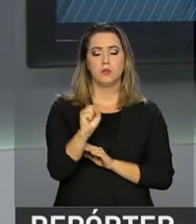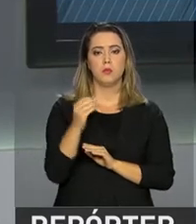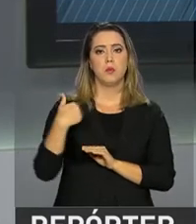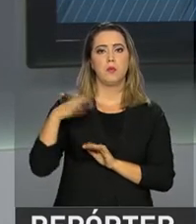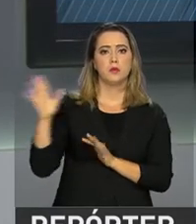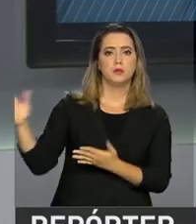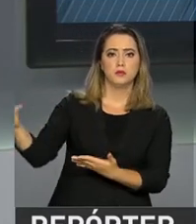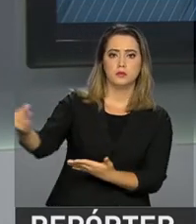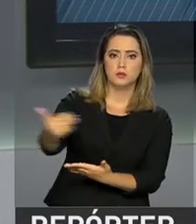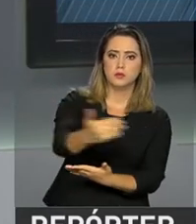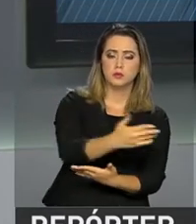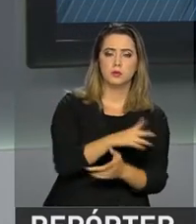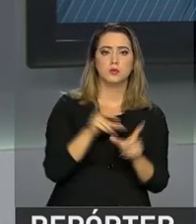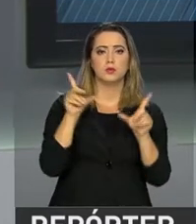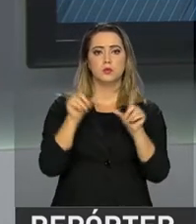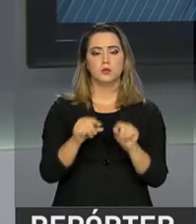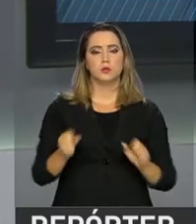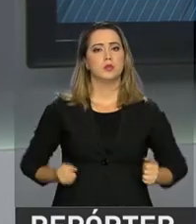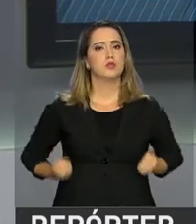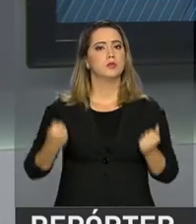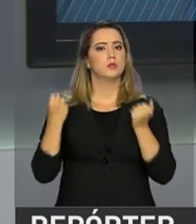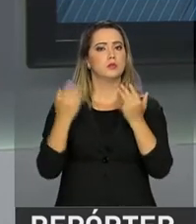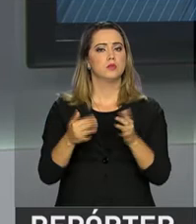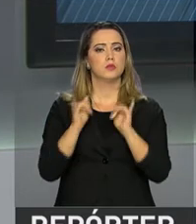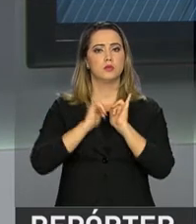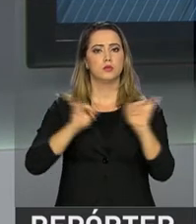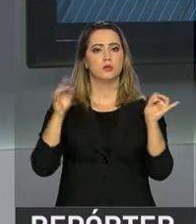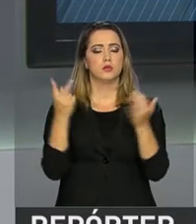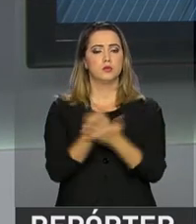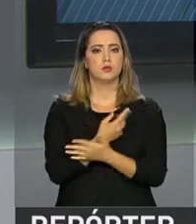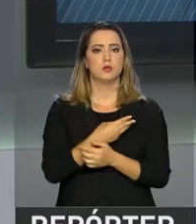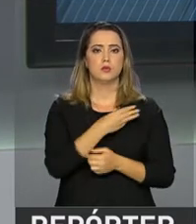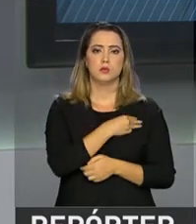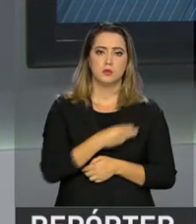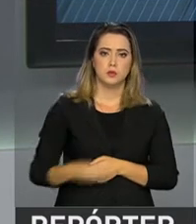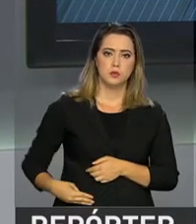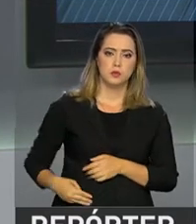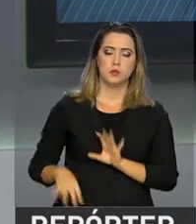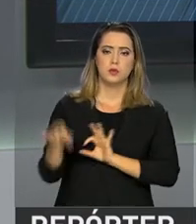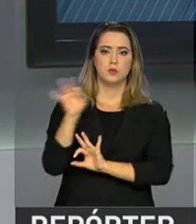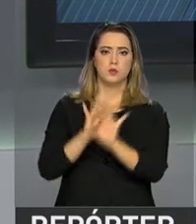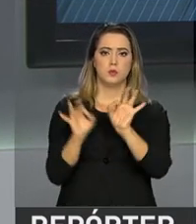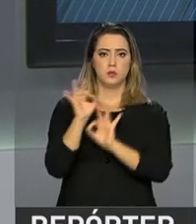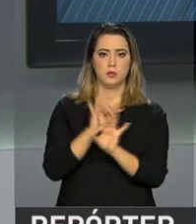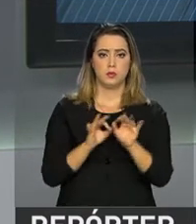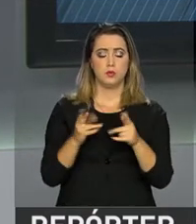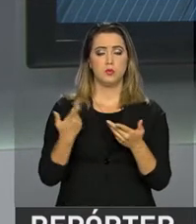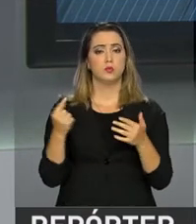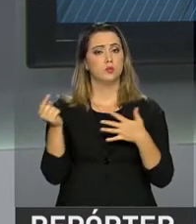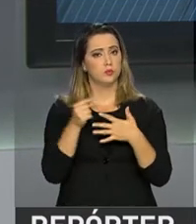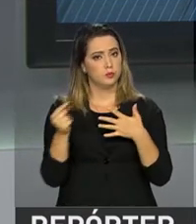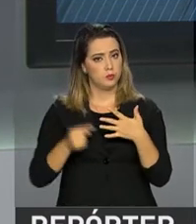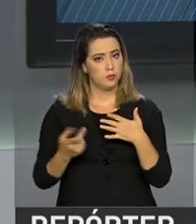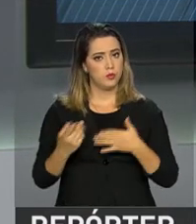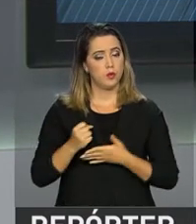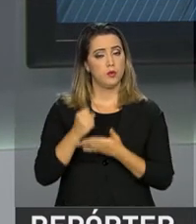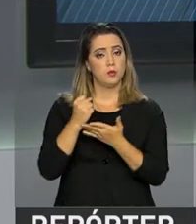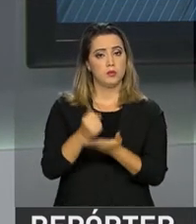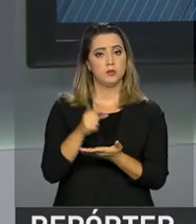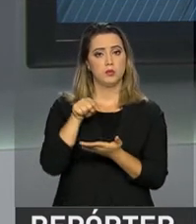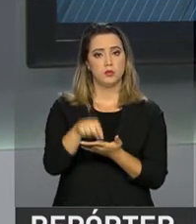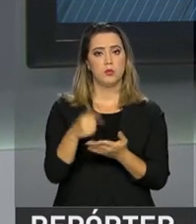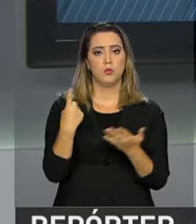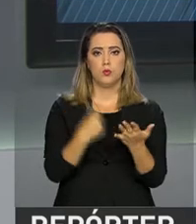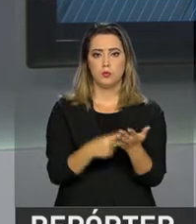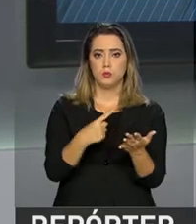receitas e menos gastos o anúncio foi feito pelo ministro do planejamento de oliveira as medidas demonstram o compromisso